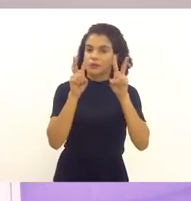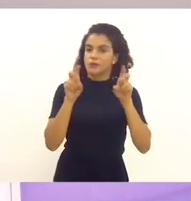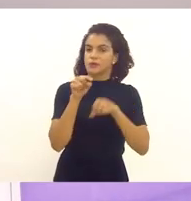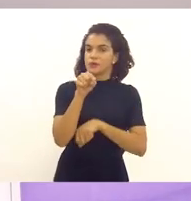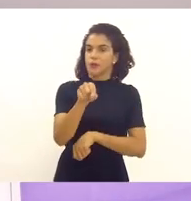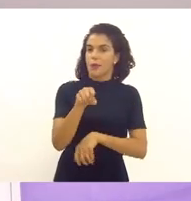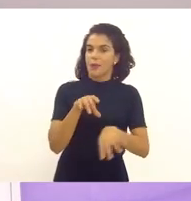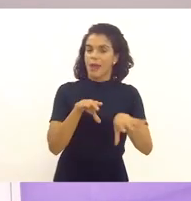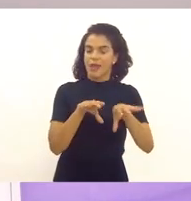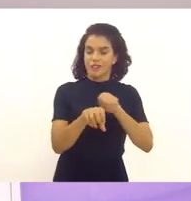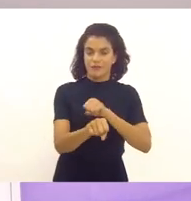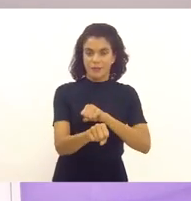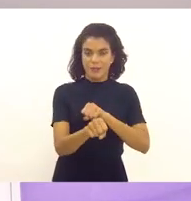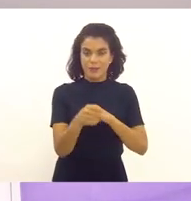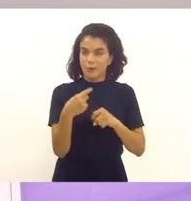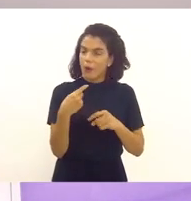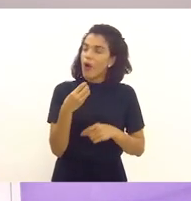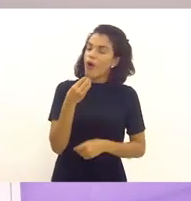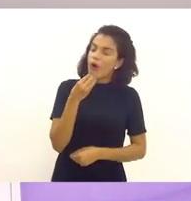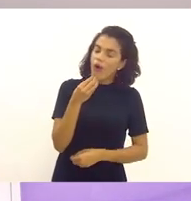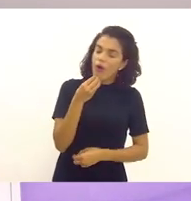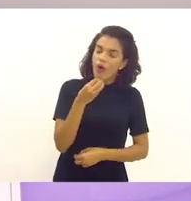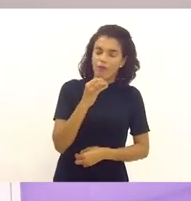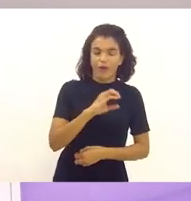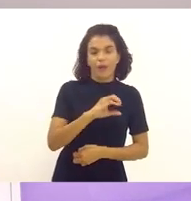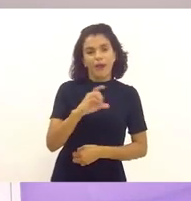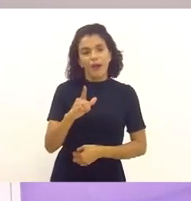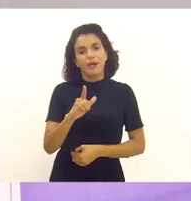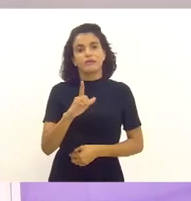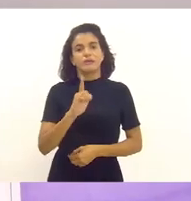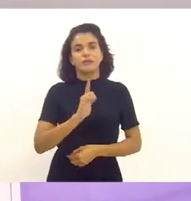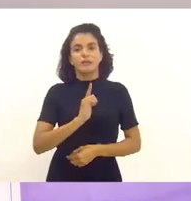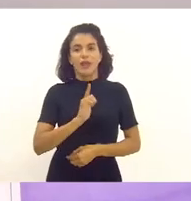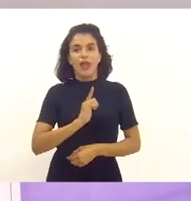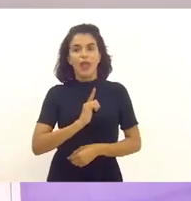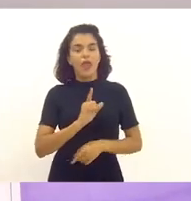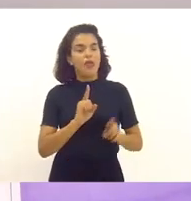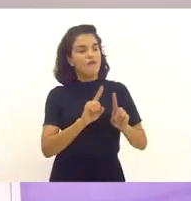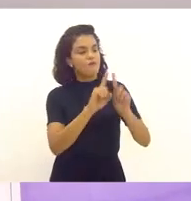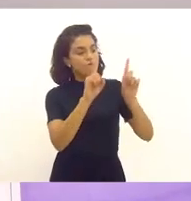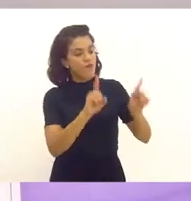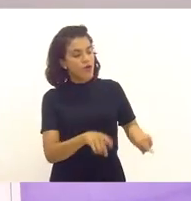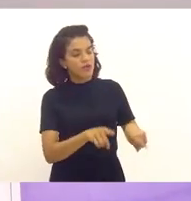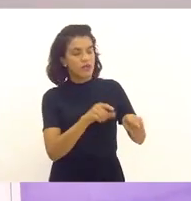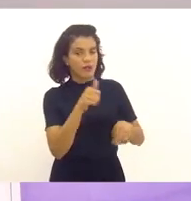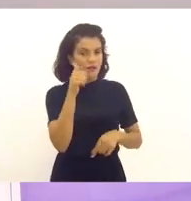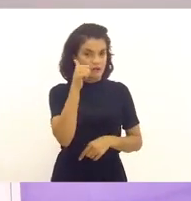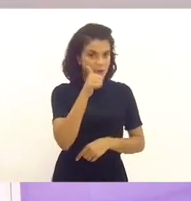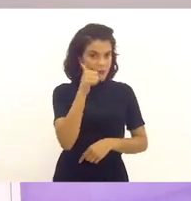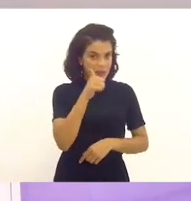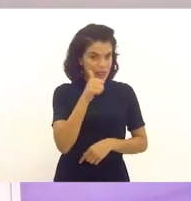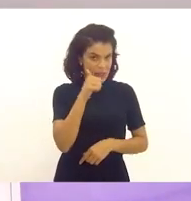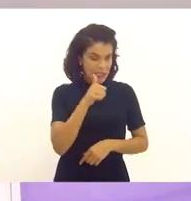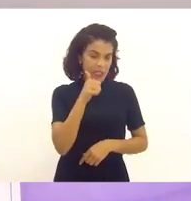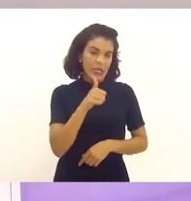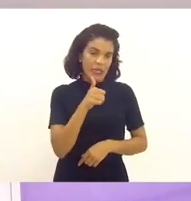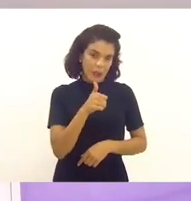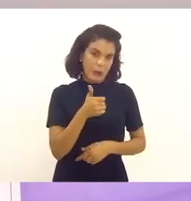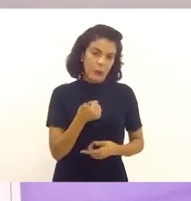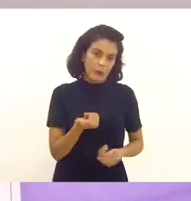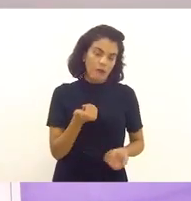relação a essa formação é claro que se hoje a gente tem um contingente feminino a quem das necessidades